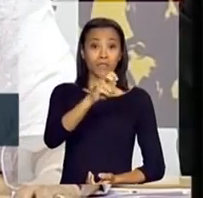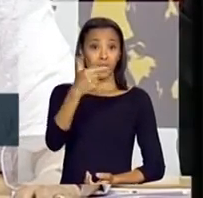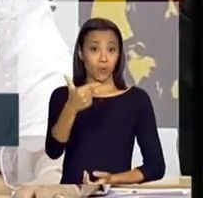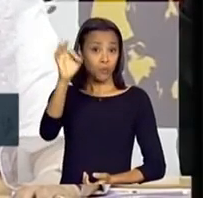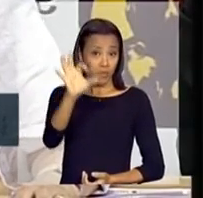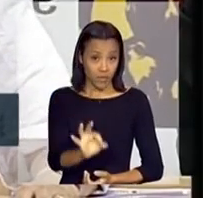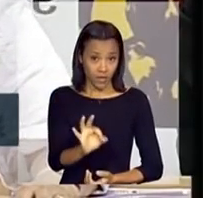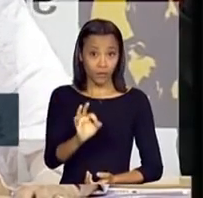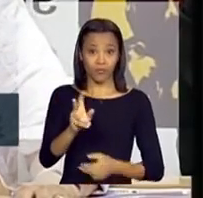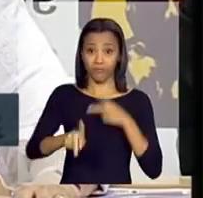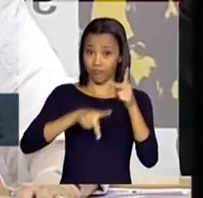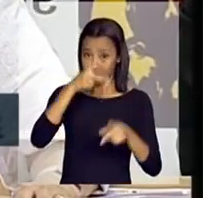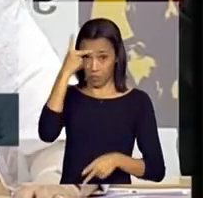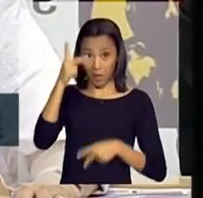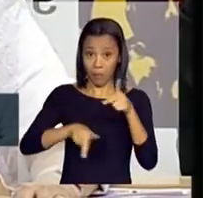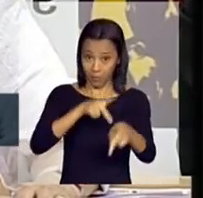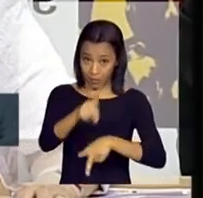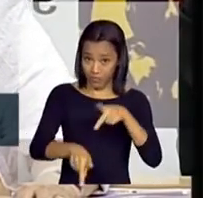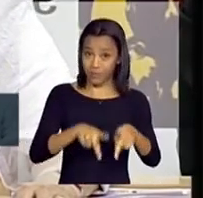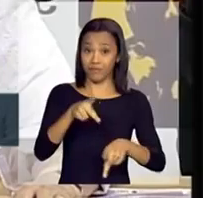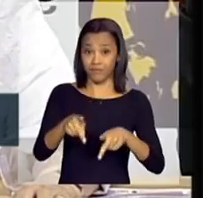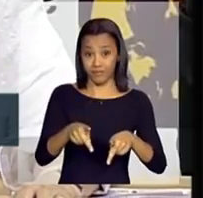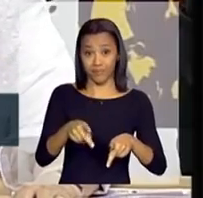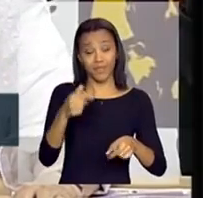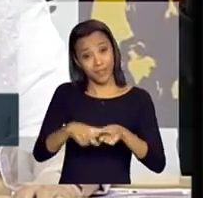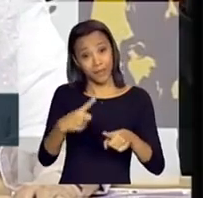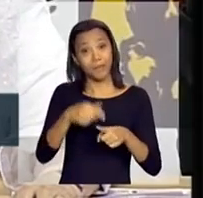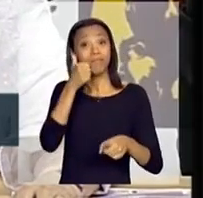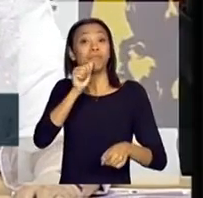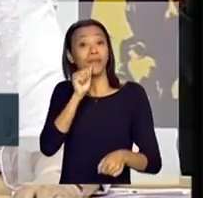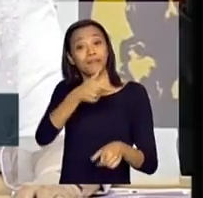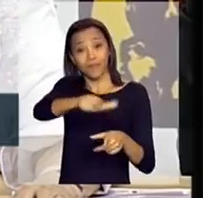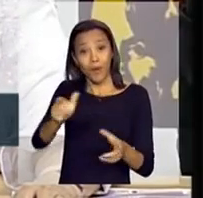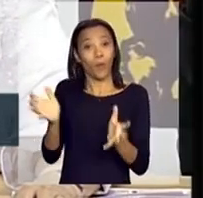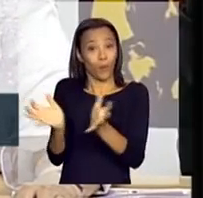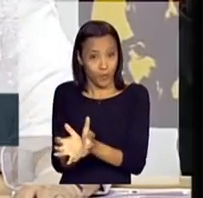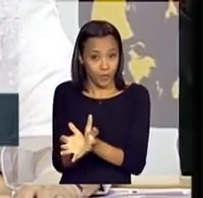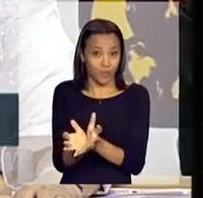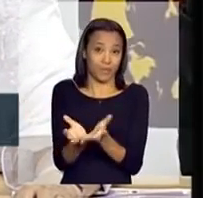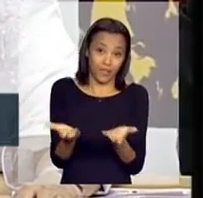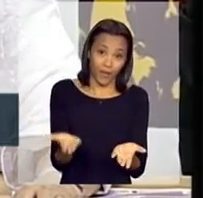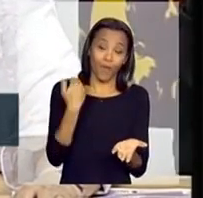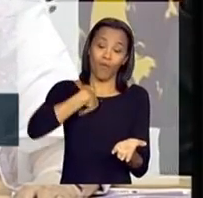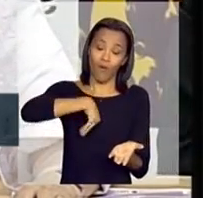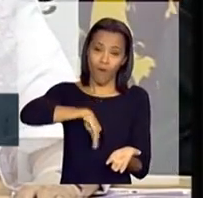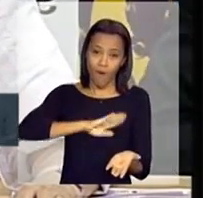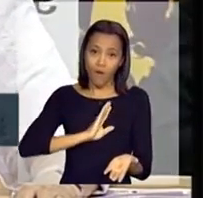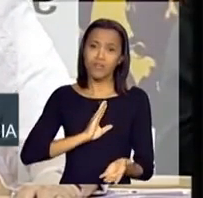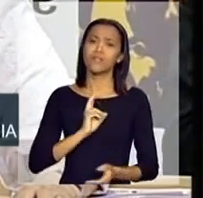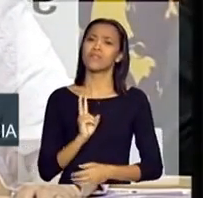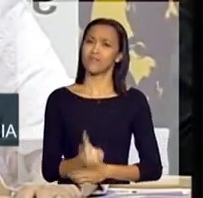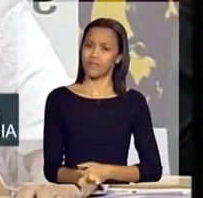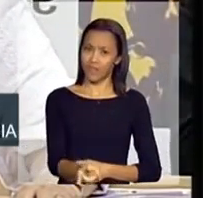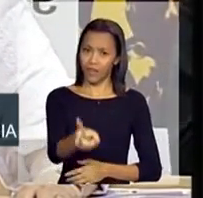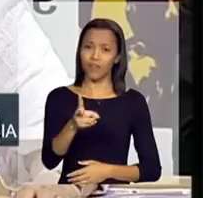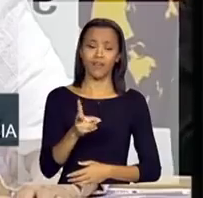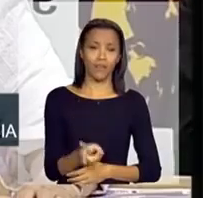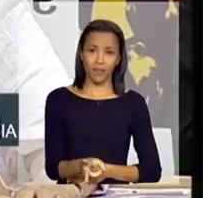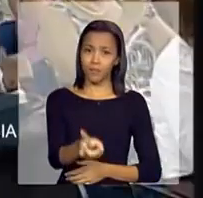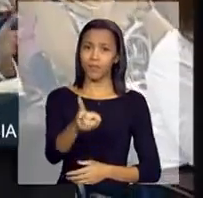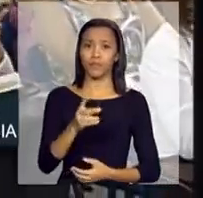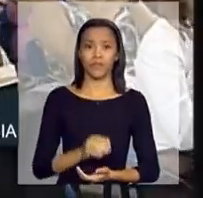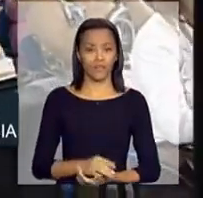população e mãe da outra metade. Então, portanto, nós somos realmente sujeitos